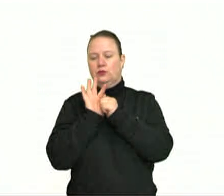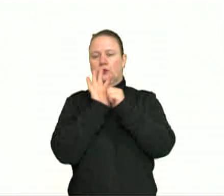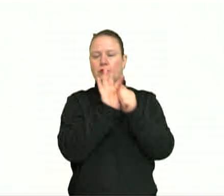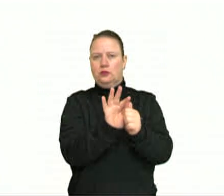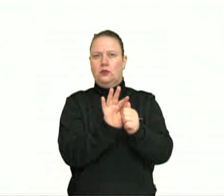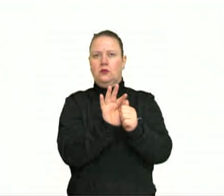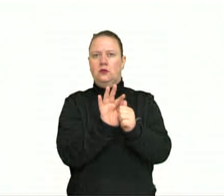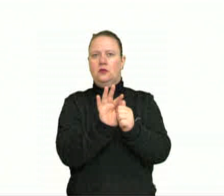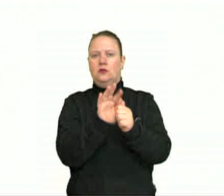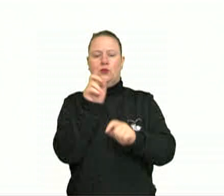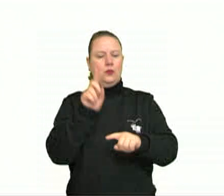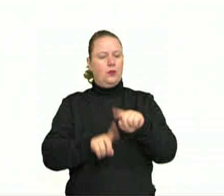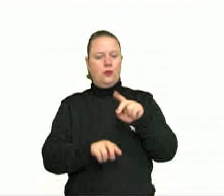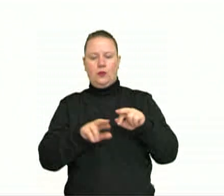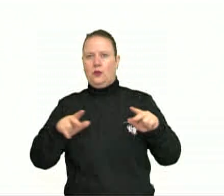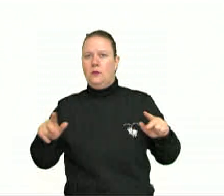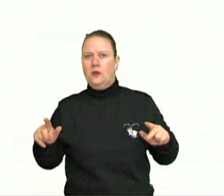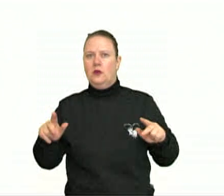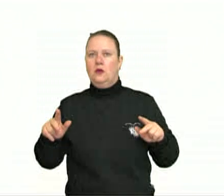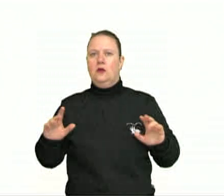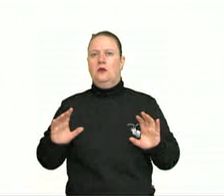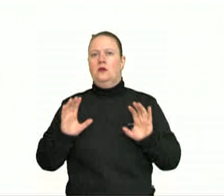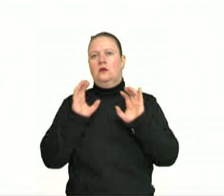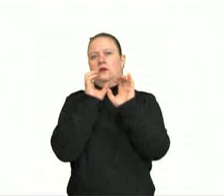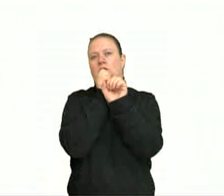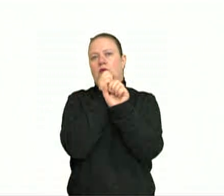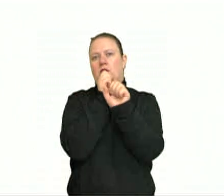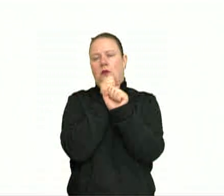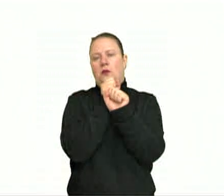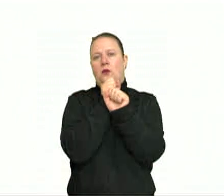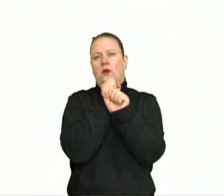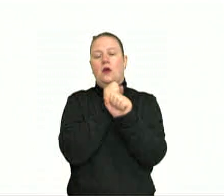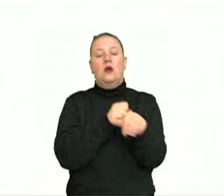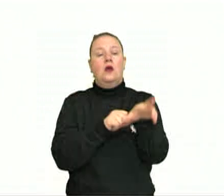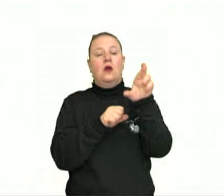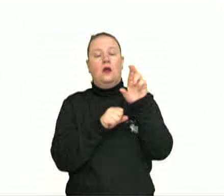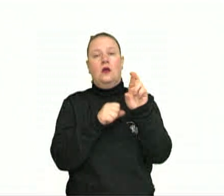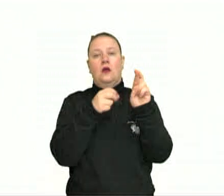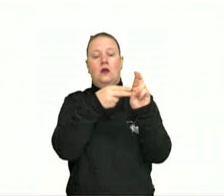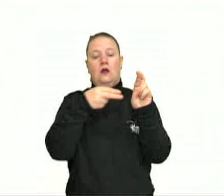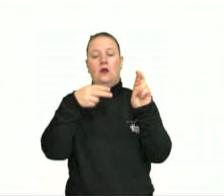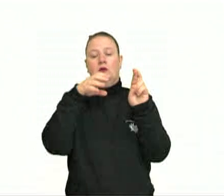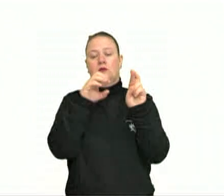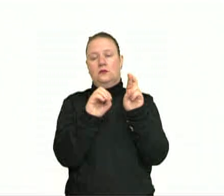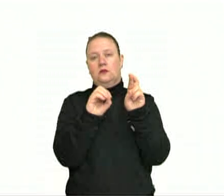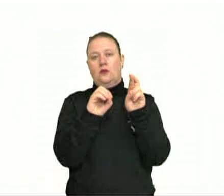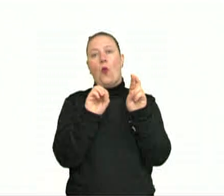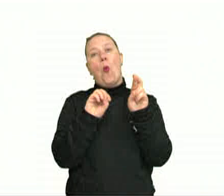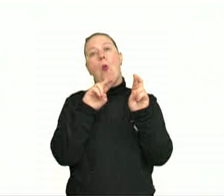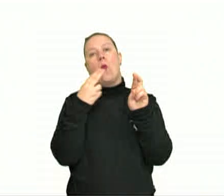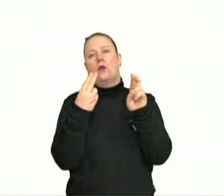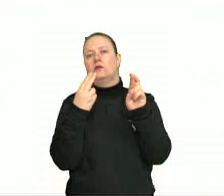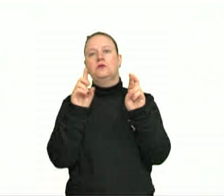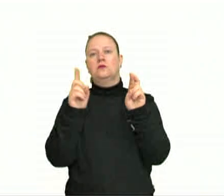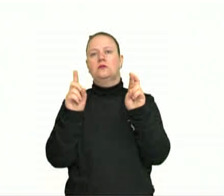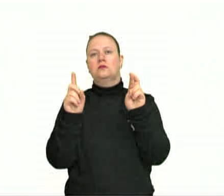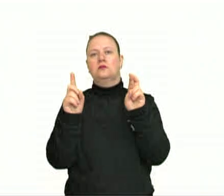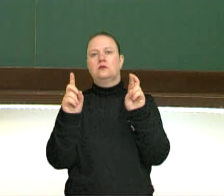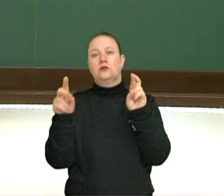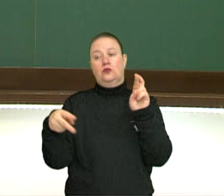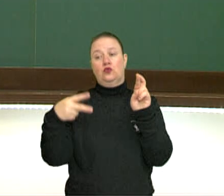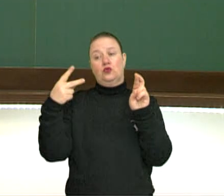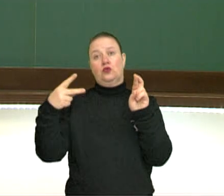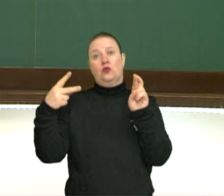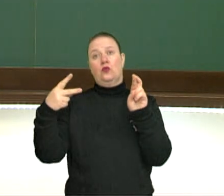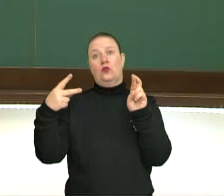objeto e a somatória dele pode ser nula, caindo na primeira condição, ou não nula, caindo na segunda situação.